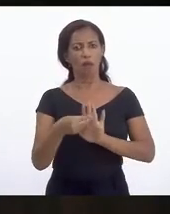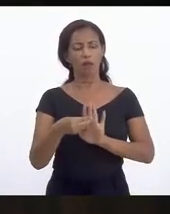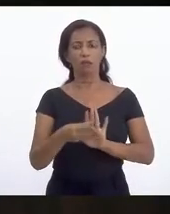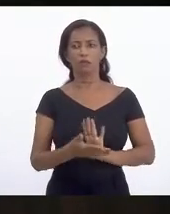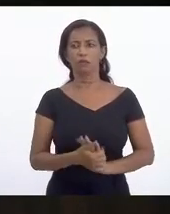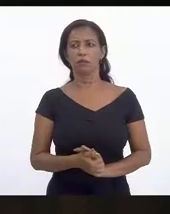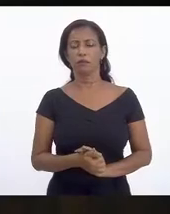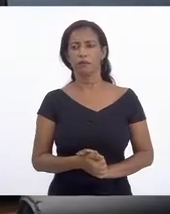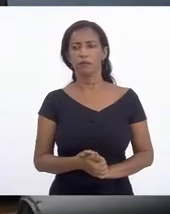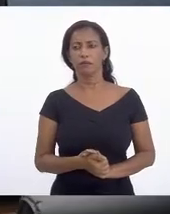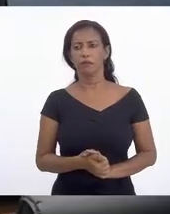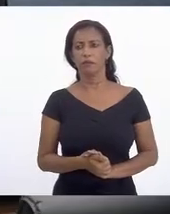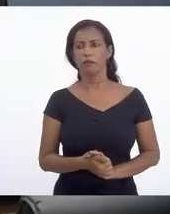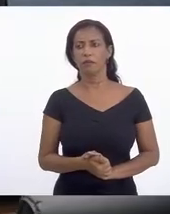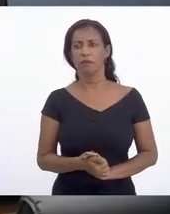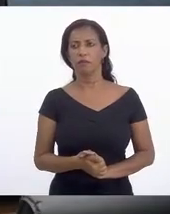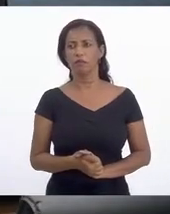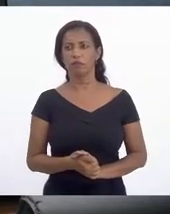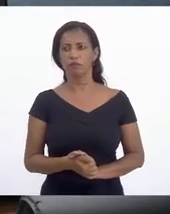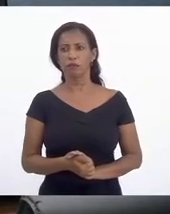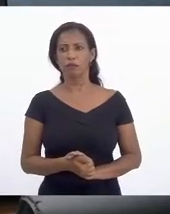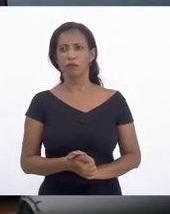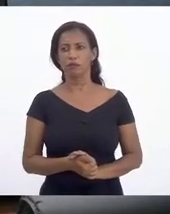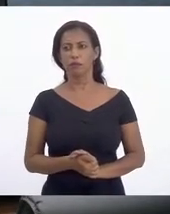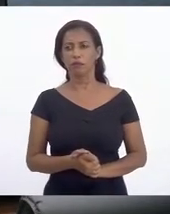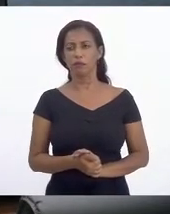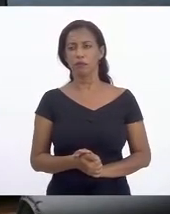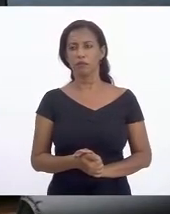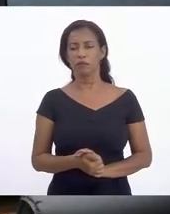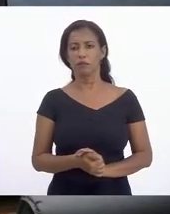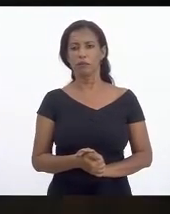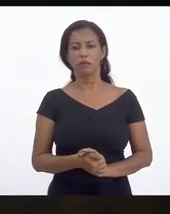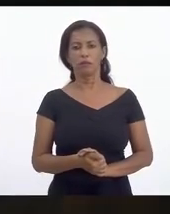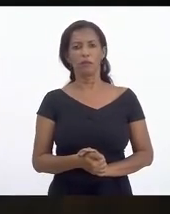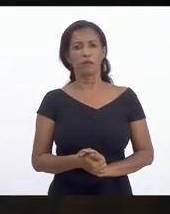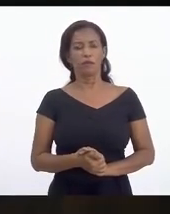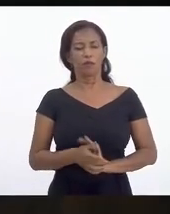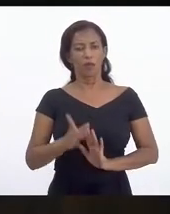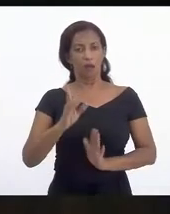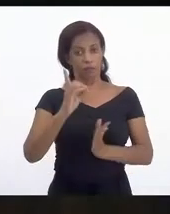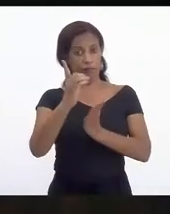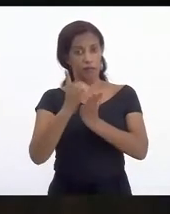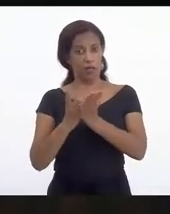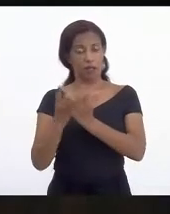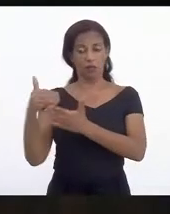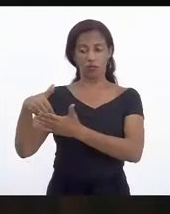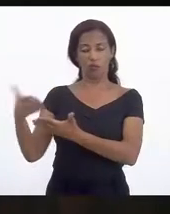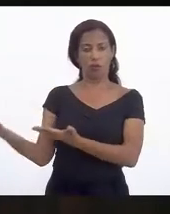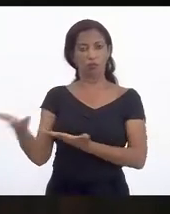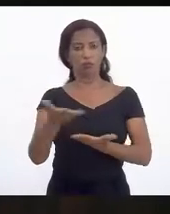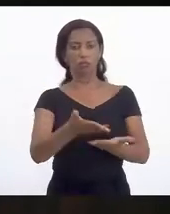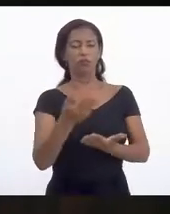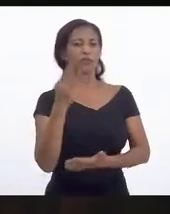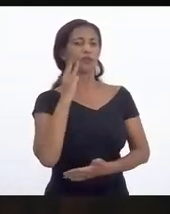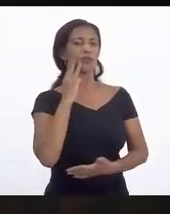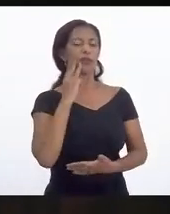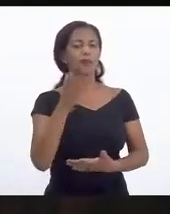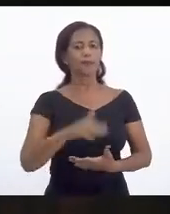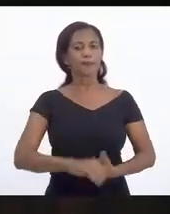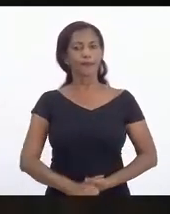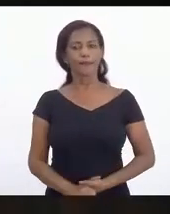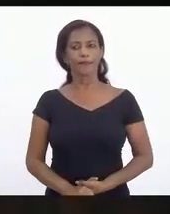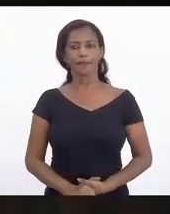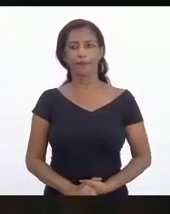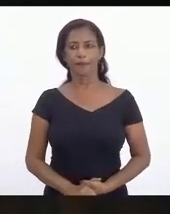aqui agora. Vou fazer a declaração de voto, dá tempo, né? Para a declaração de voto, deputado Valdeco Carneiro.